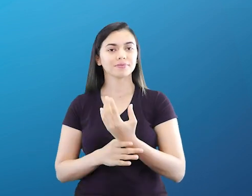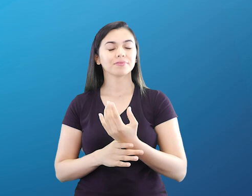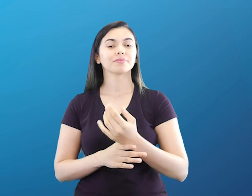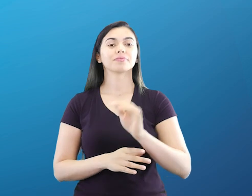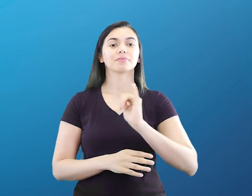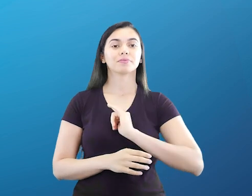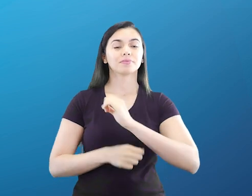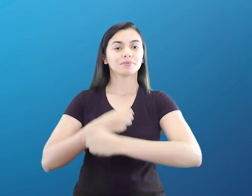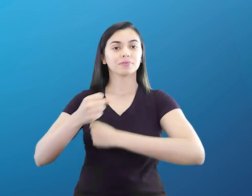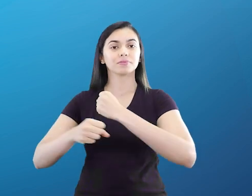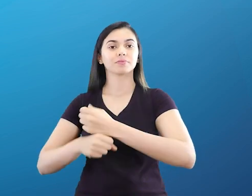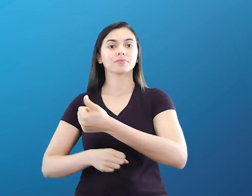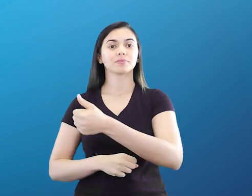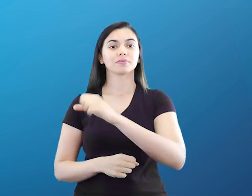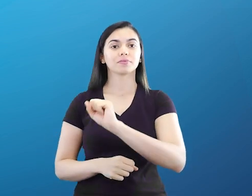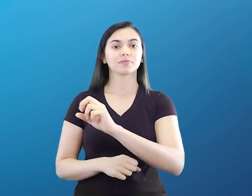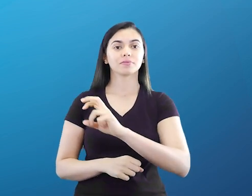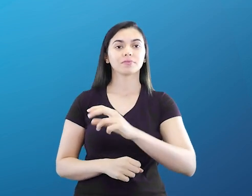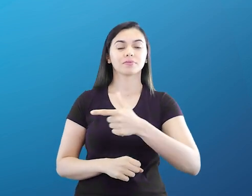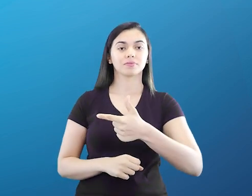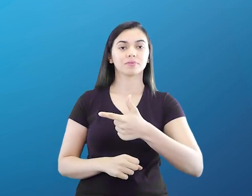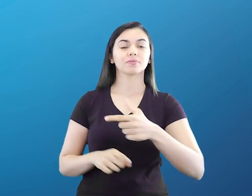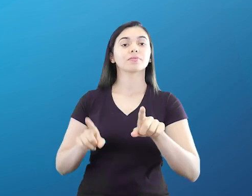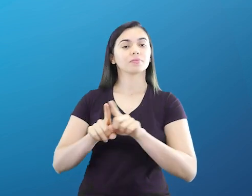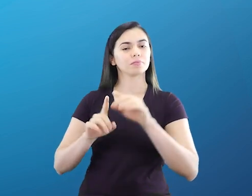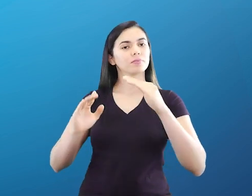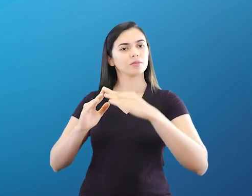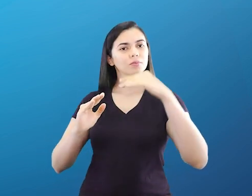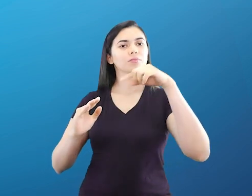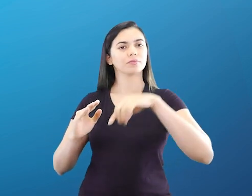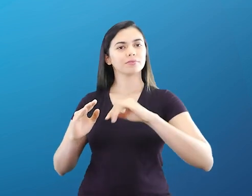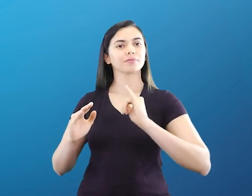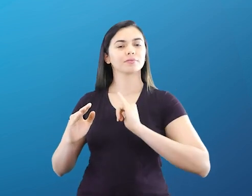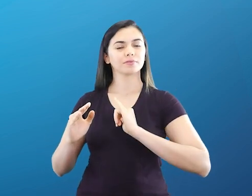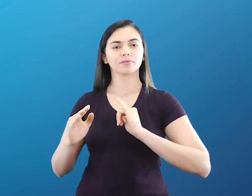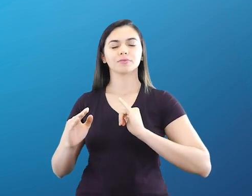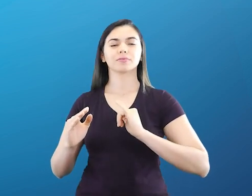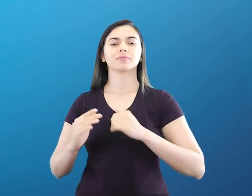em 1852 e aqui viveu durante alguns